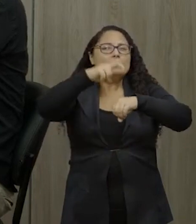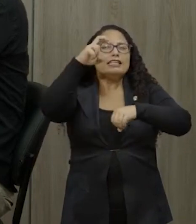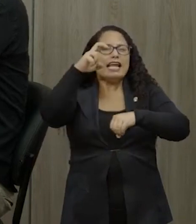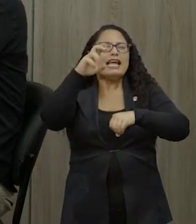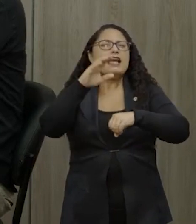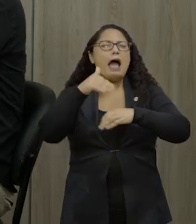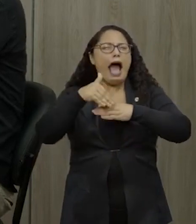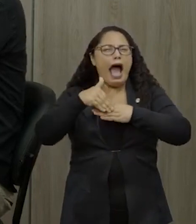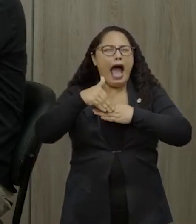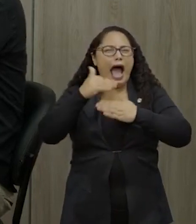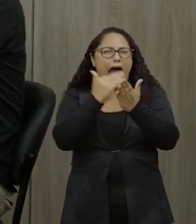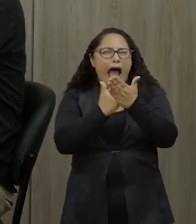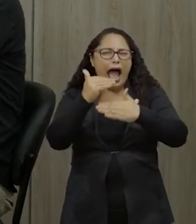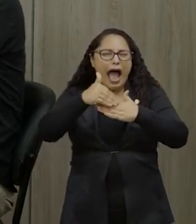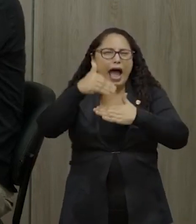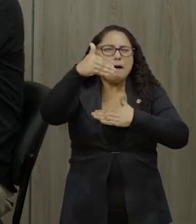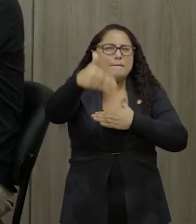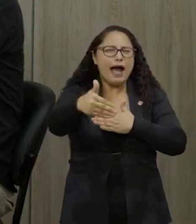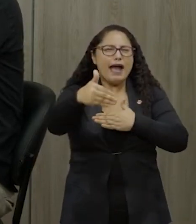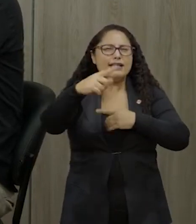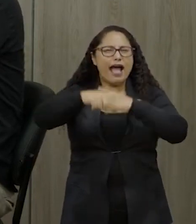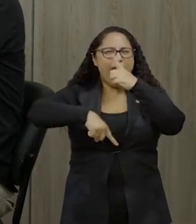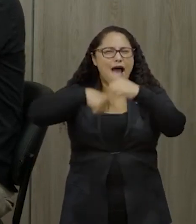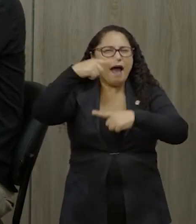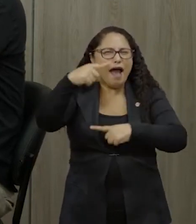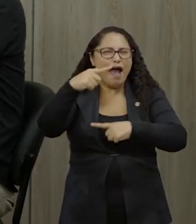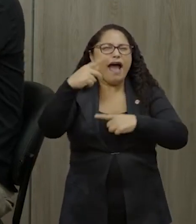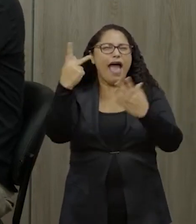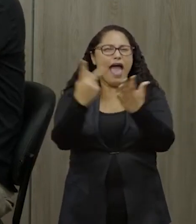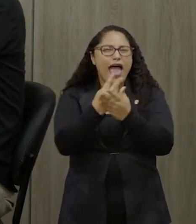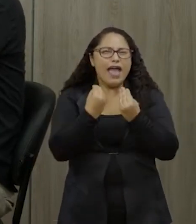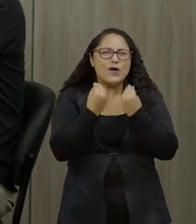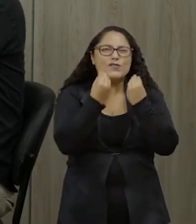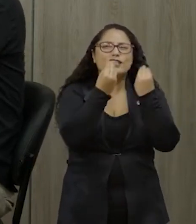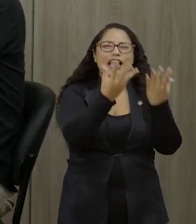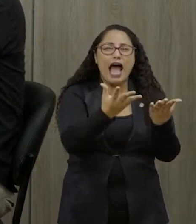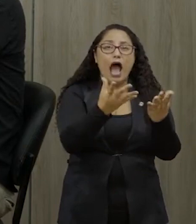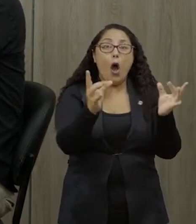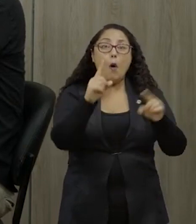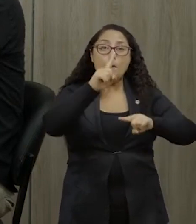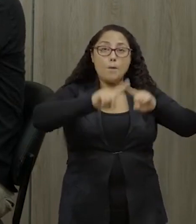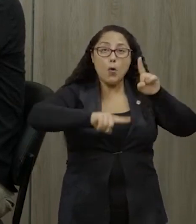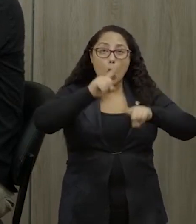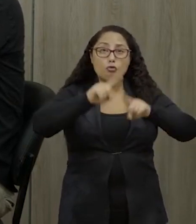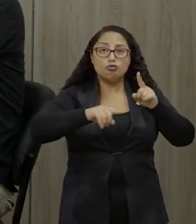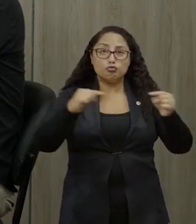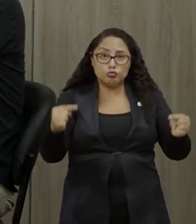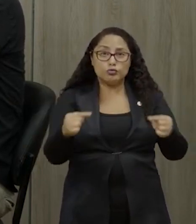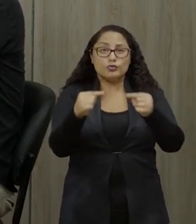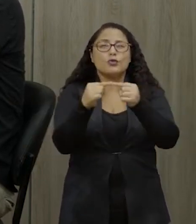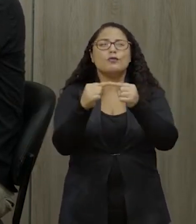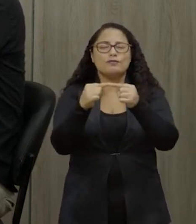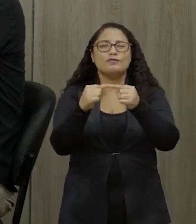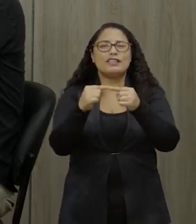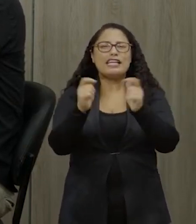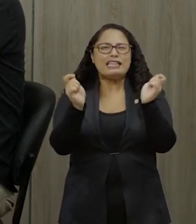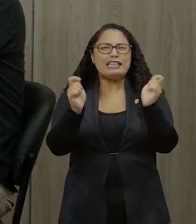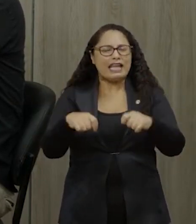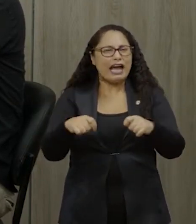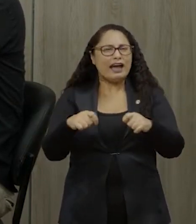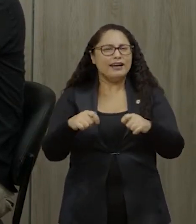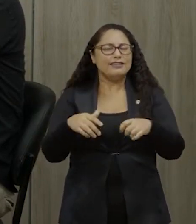que dá um passo a mais. Ele adianta possíveis erros e já te entrega um produto viável, um mínimo produto